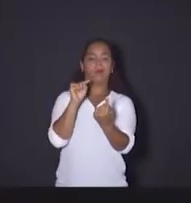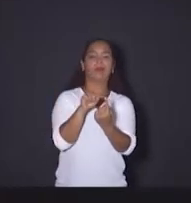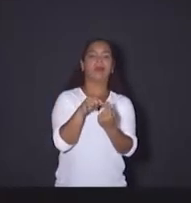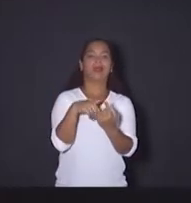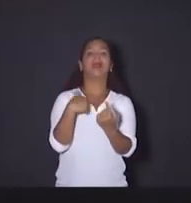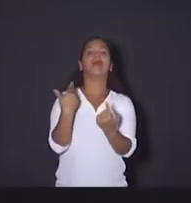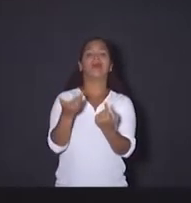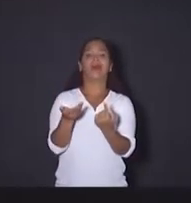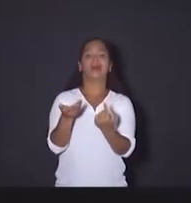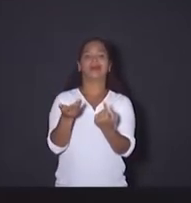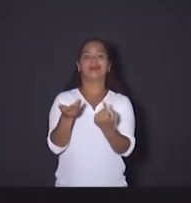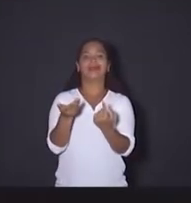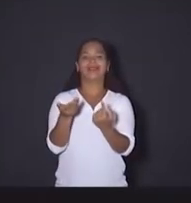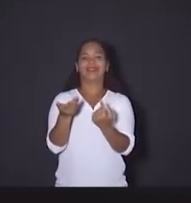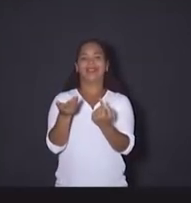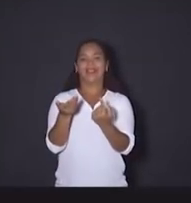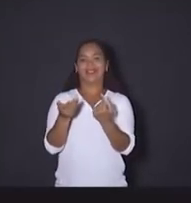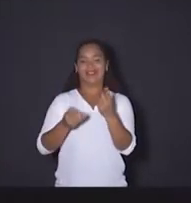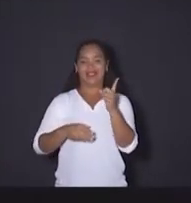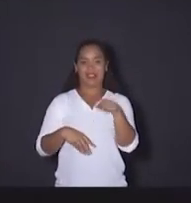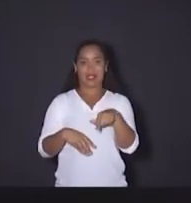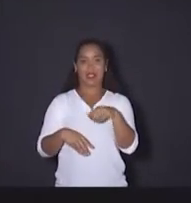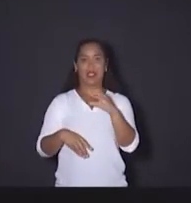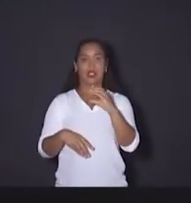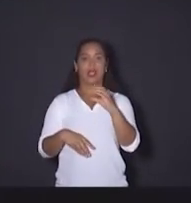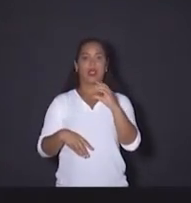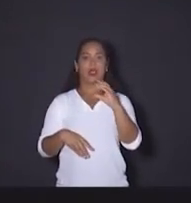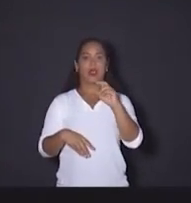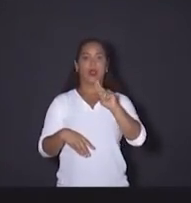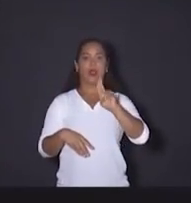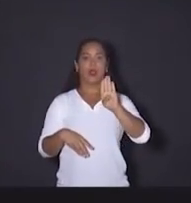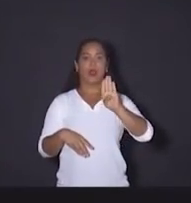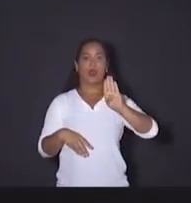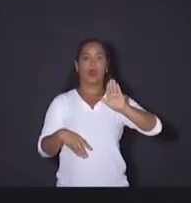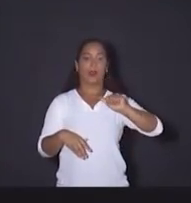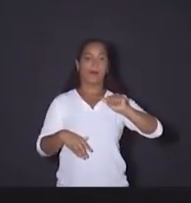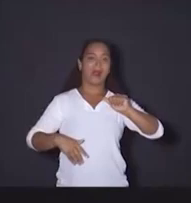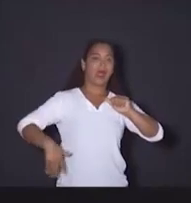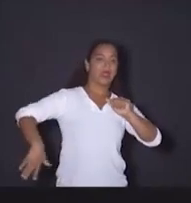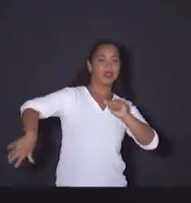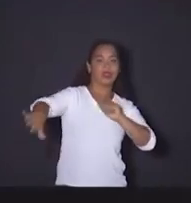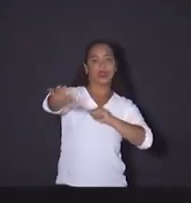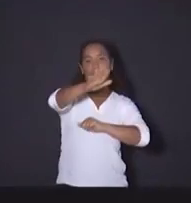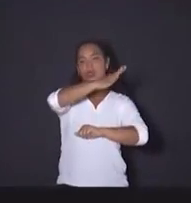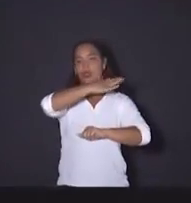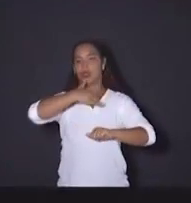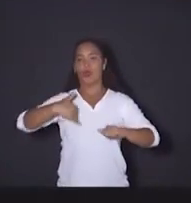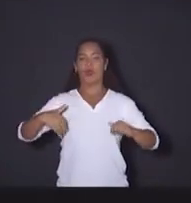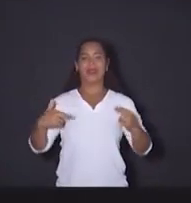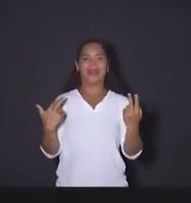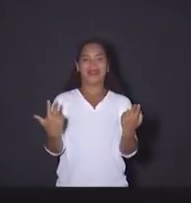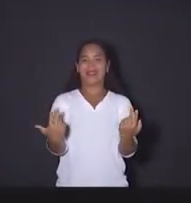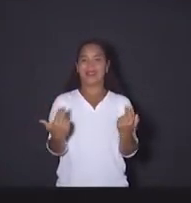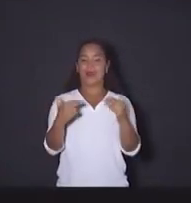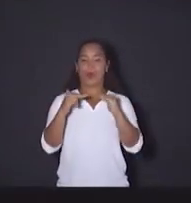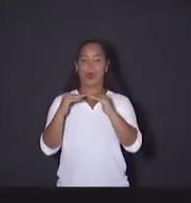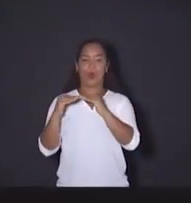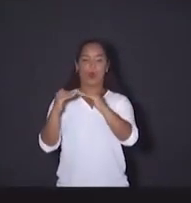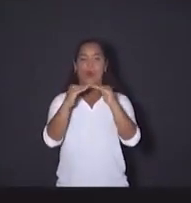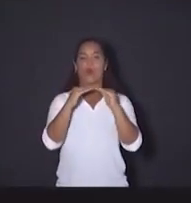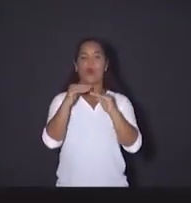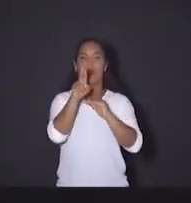o Che Guevara disse, quando Cuba, esta ilha toda, virá uma universidade.